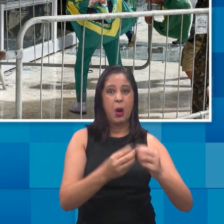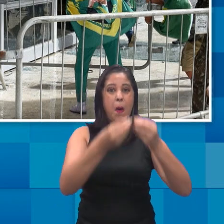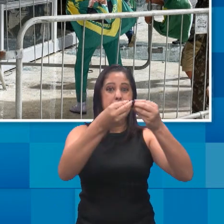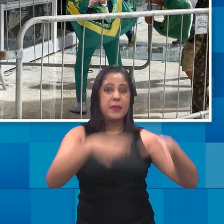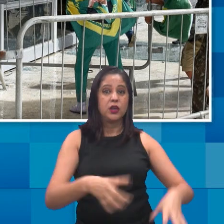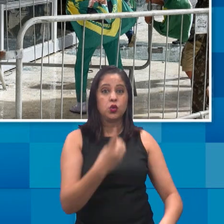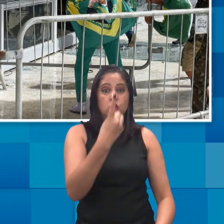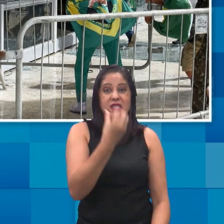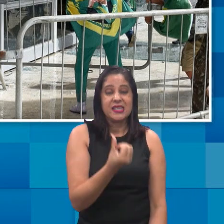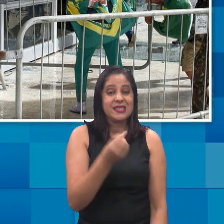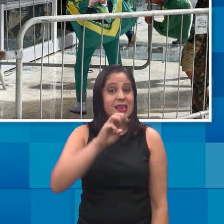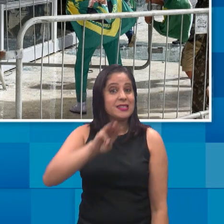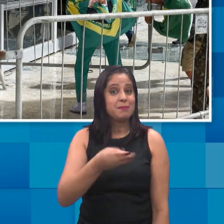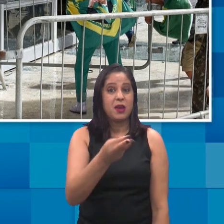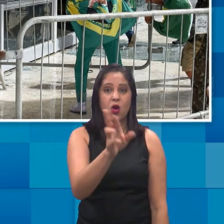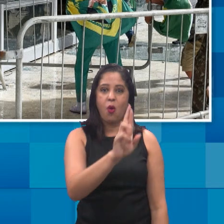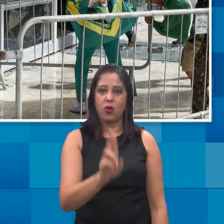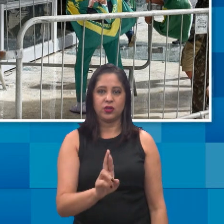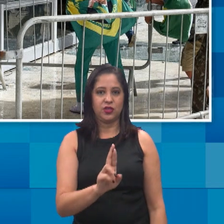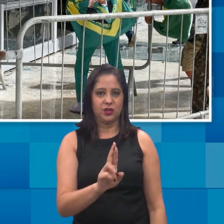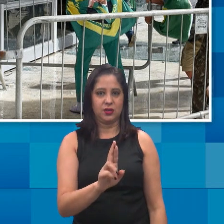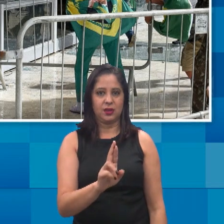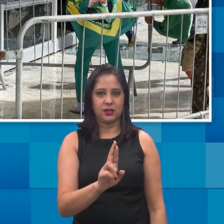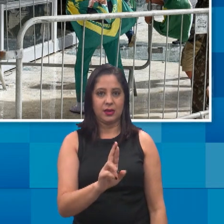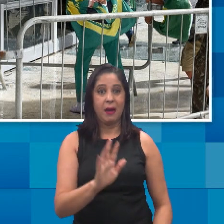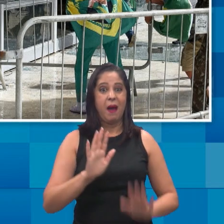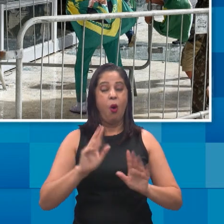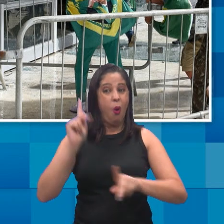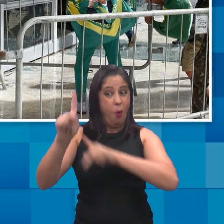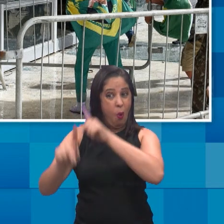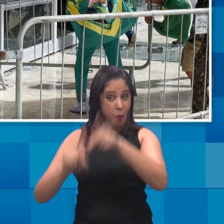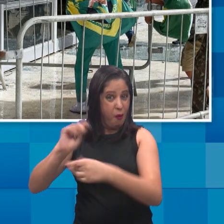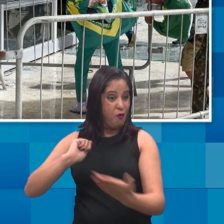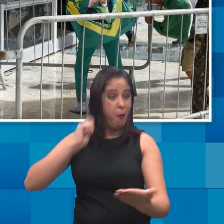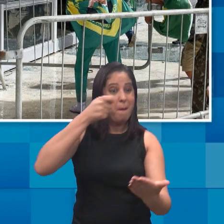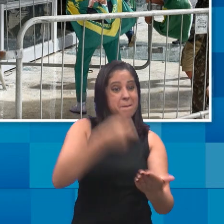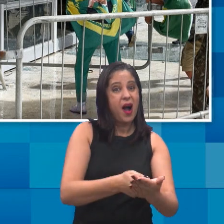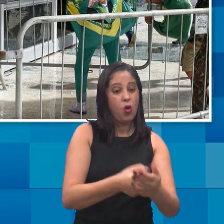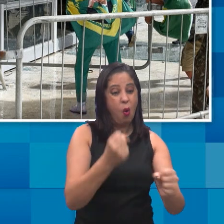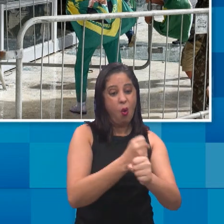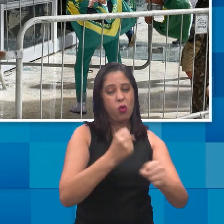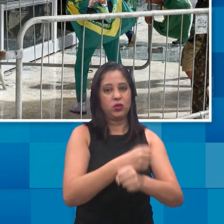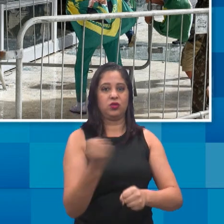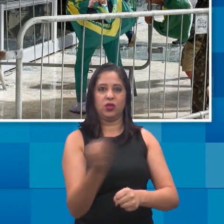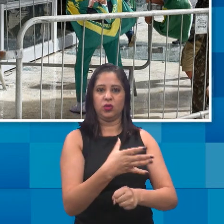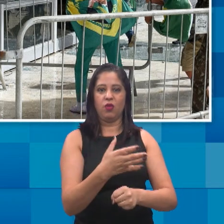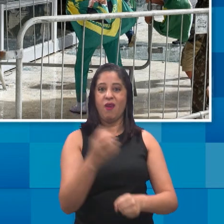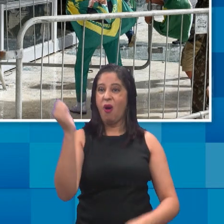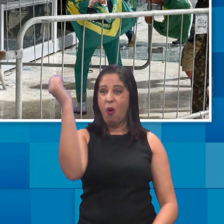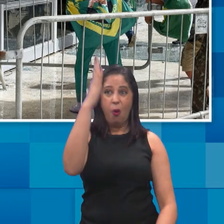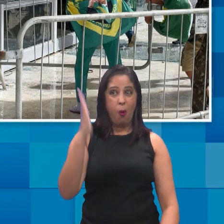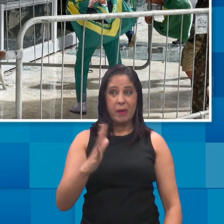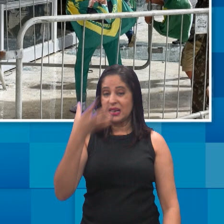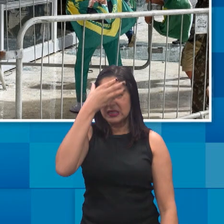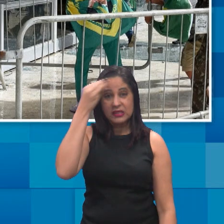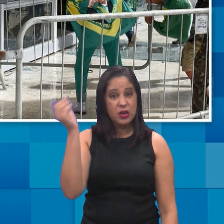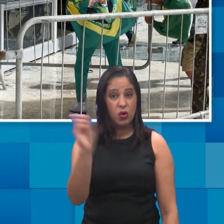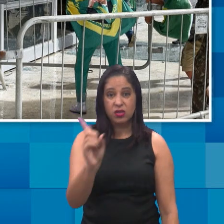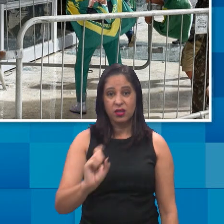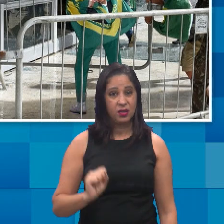do vandalismo foi paga pela população. O Brasil não esquece os anos de